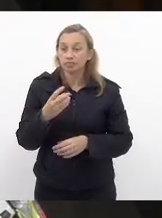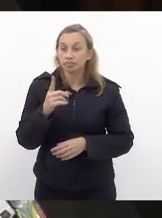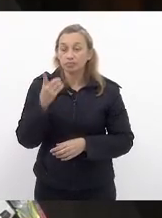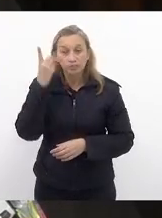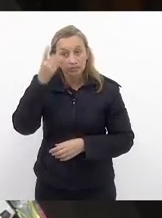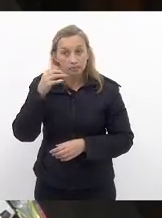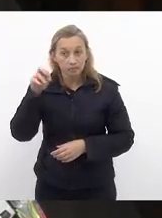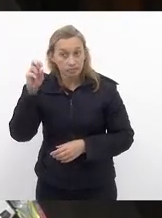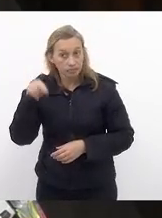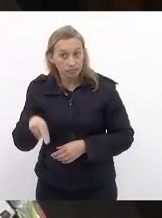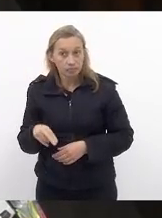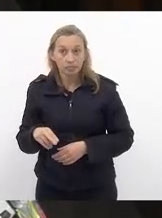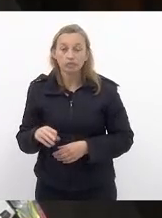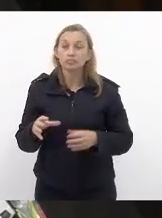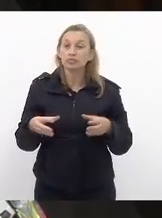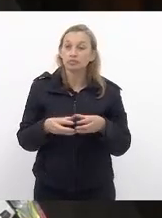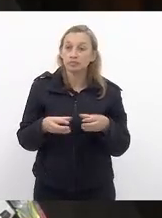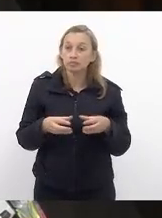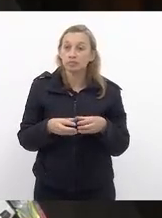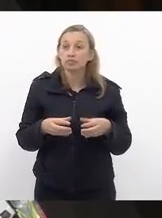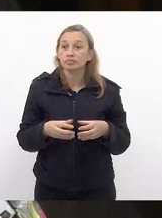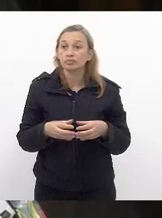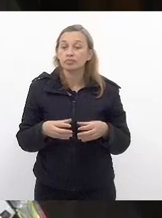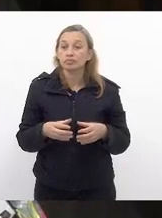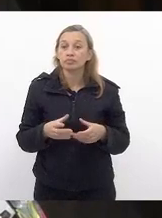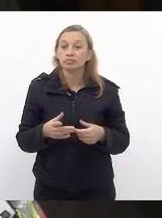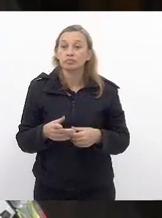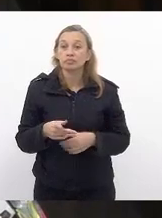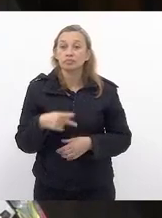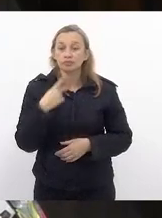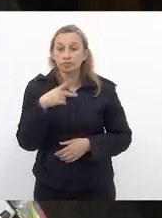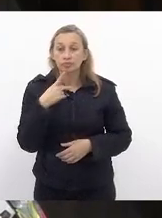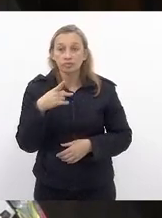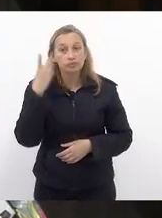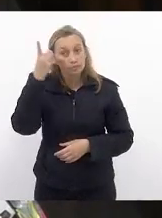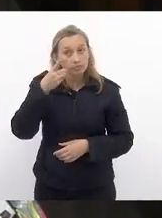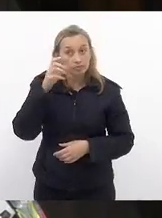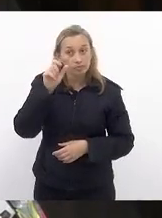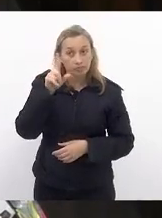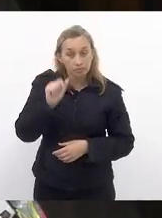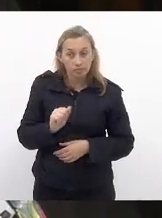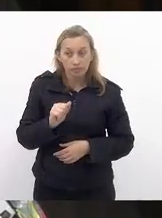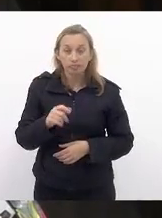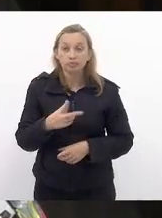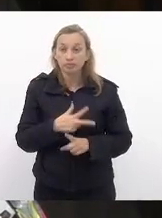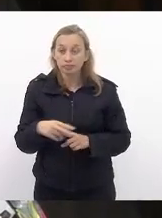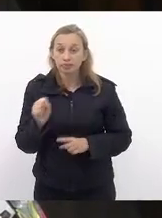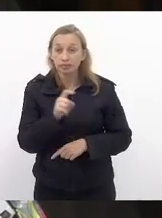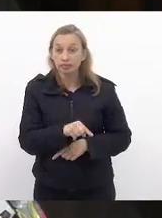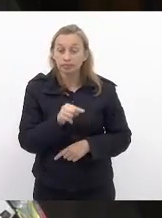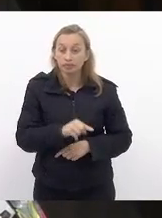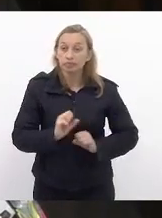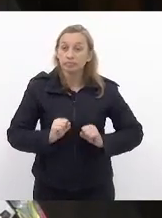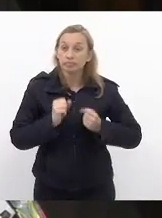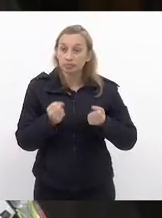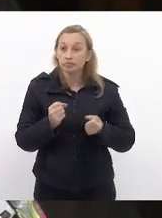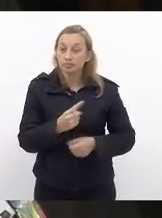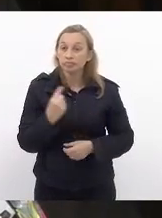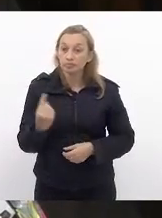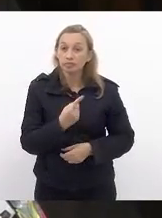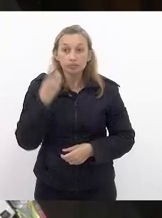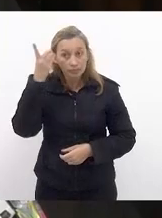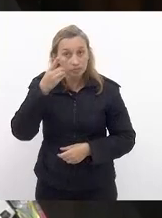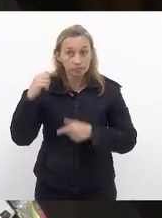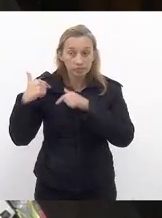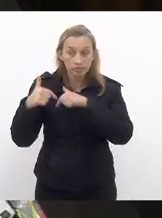Andersson vencemos nas comissões com o parecer da deputada Alana vencemos aqui com a força que nós